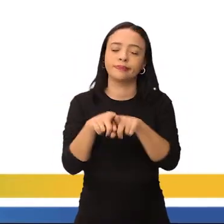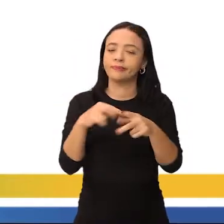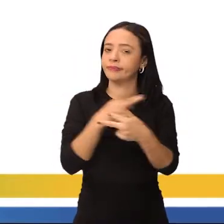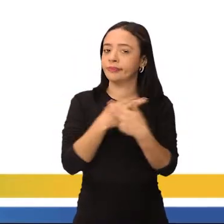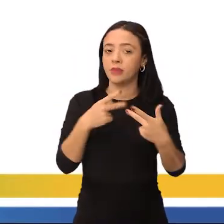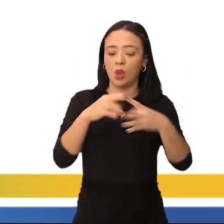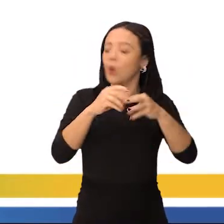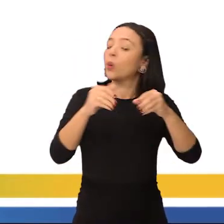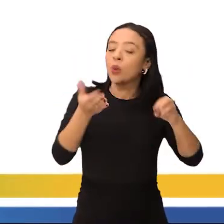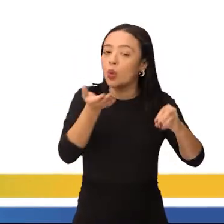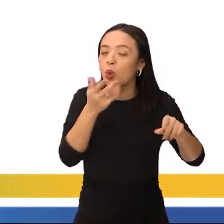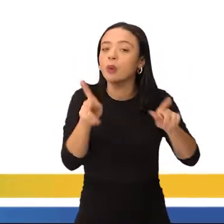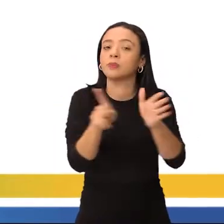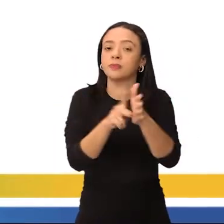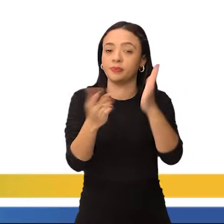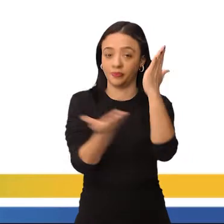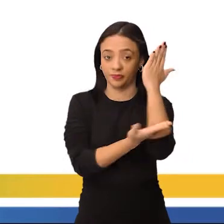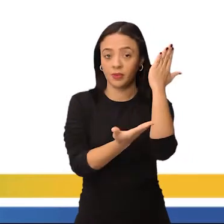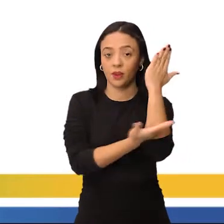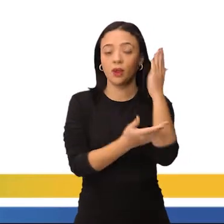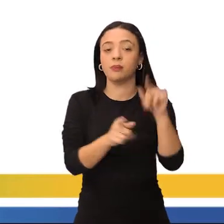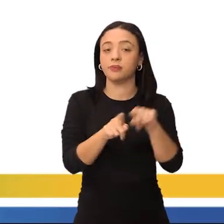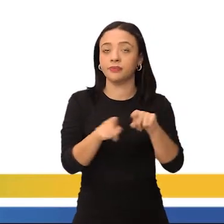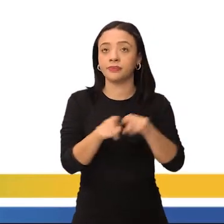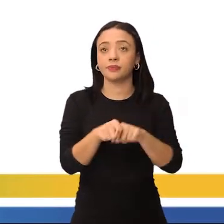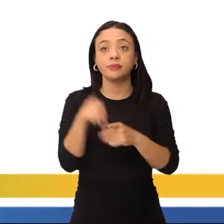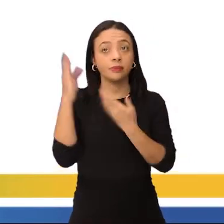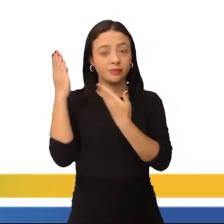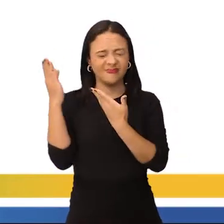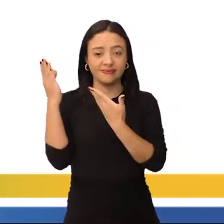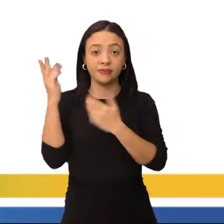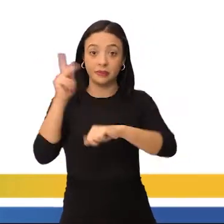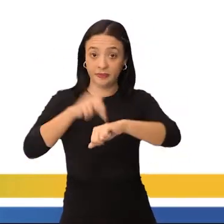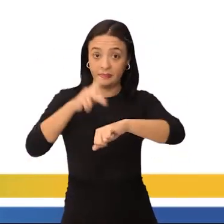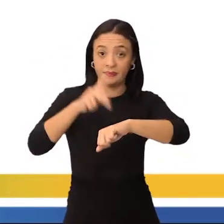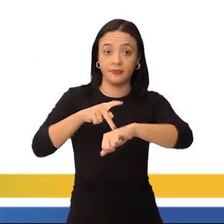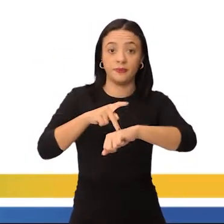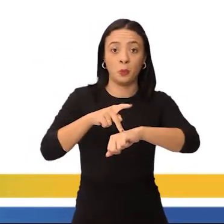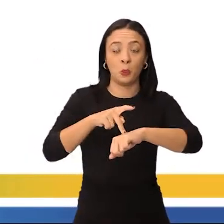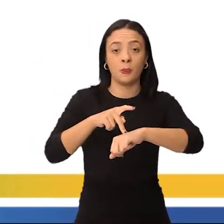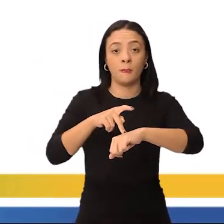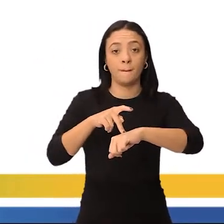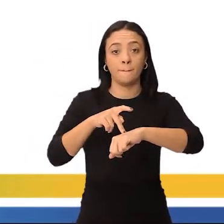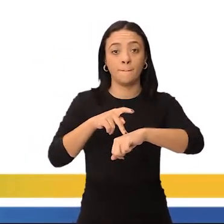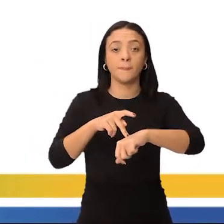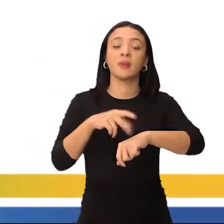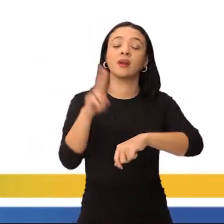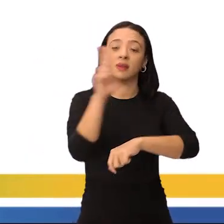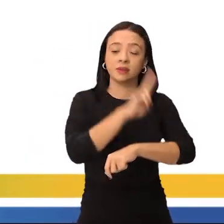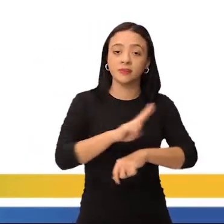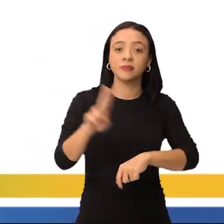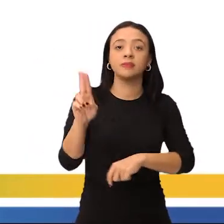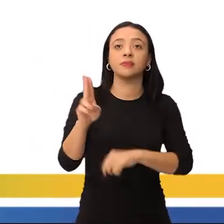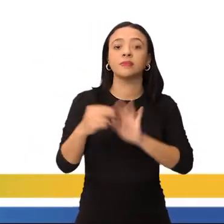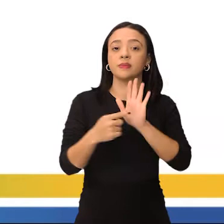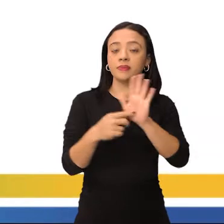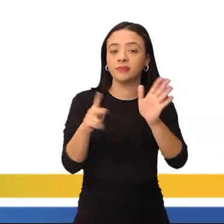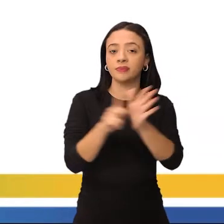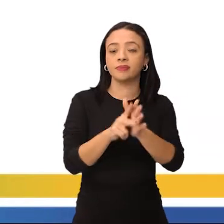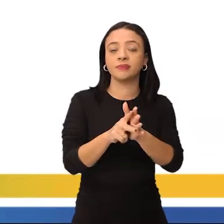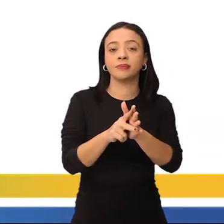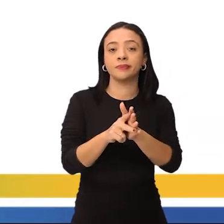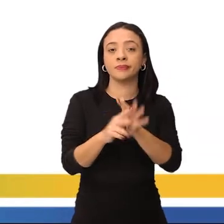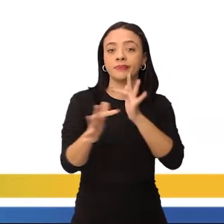pode madeira e essa Pedrinha que deu o nome para esse ramo da